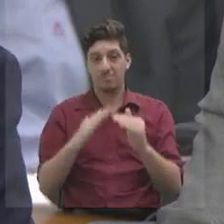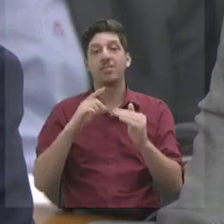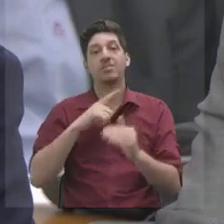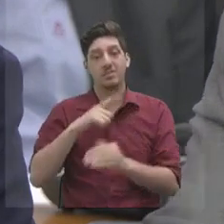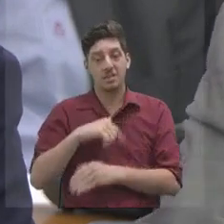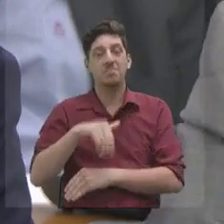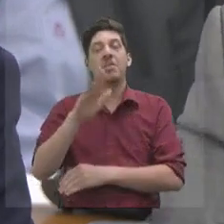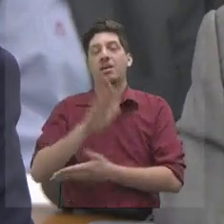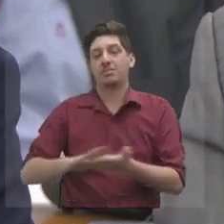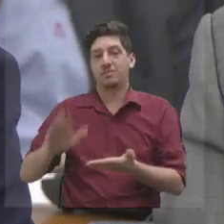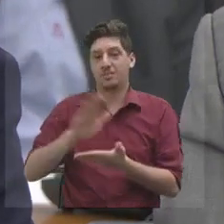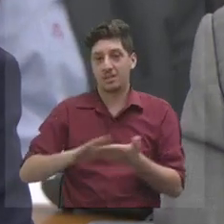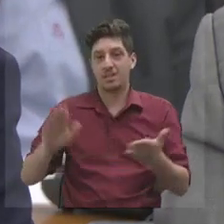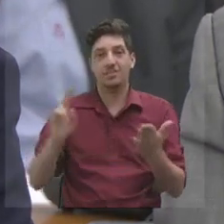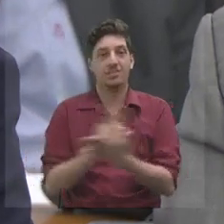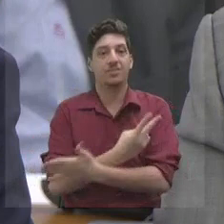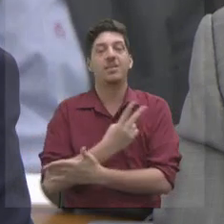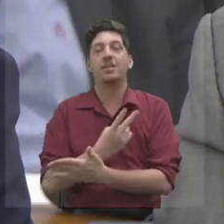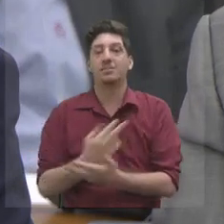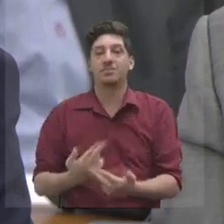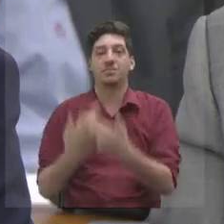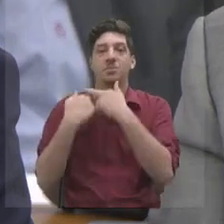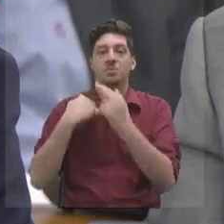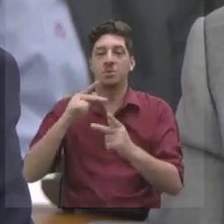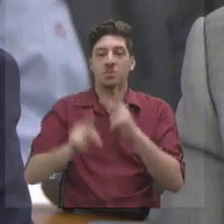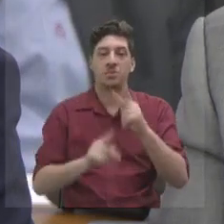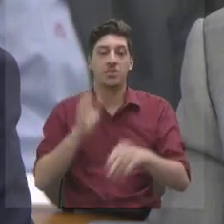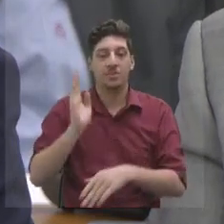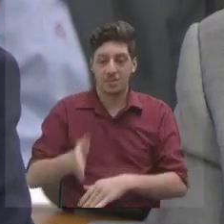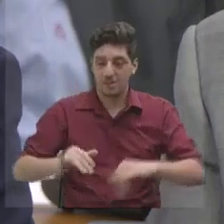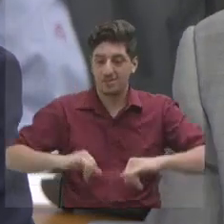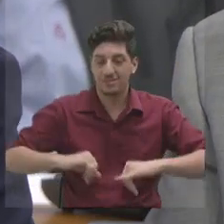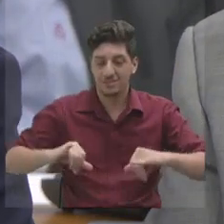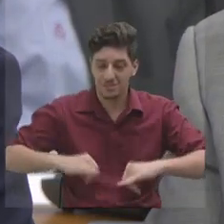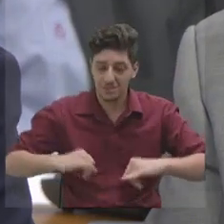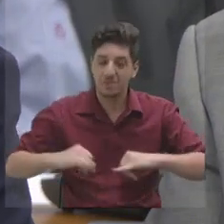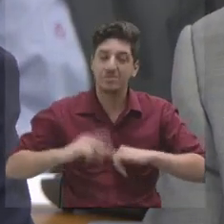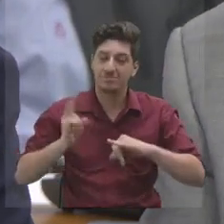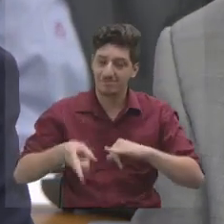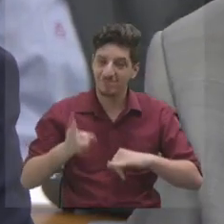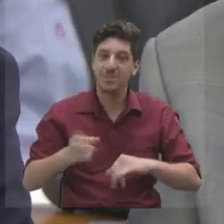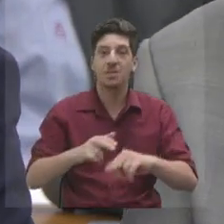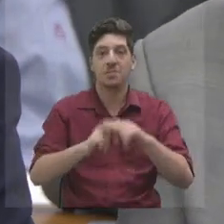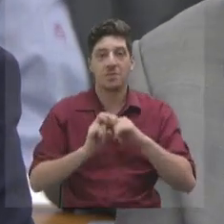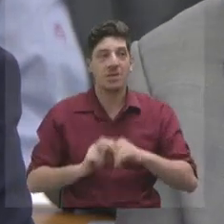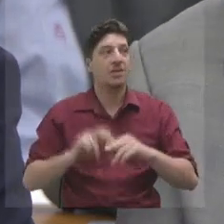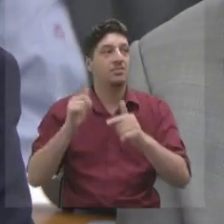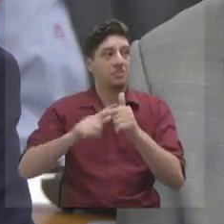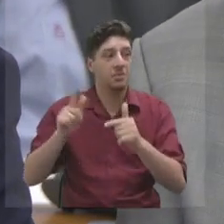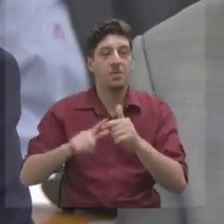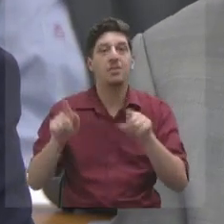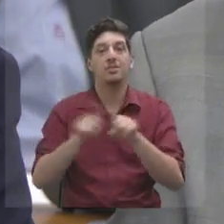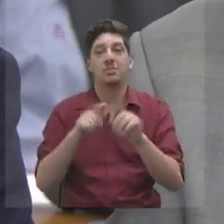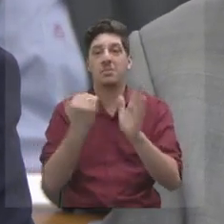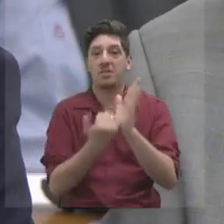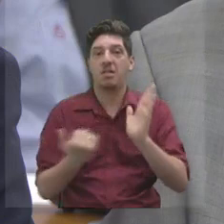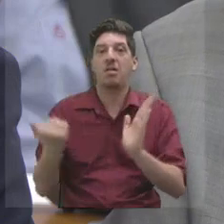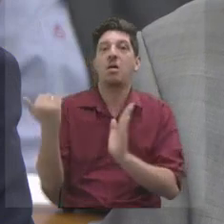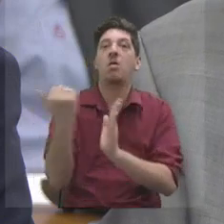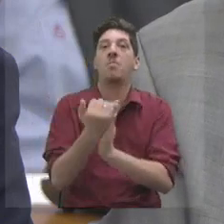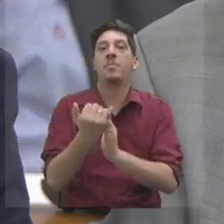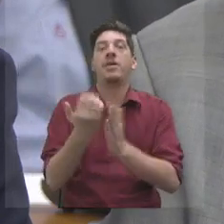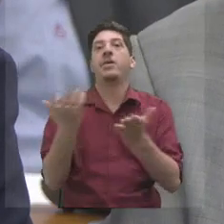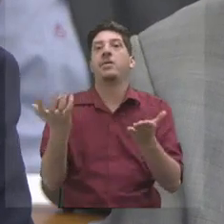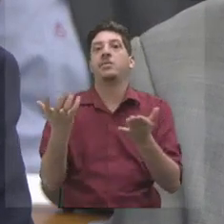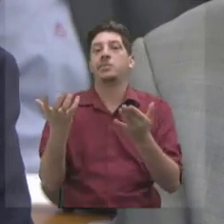que será pago por uma população que já tem sofrido e bastante com essas tragédias com crescimento enorme das carretas em